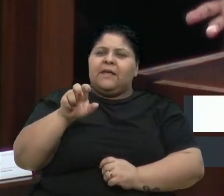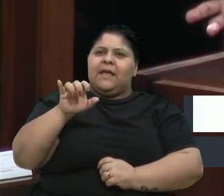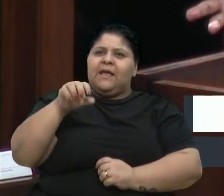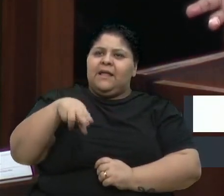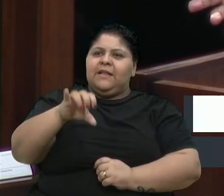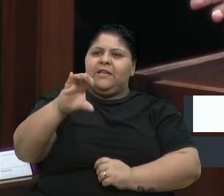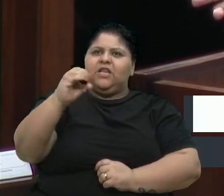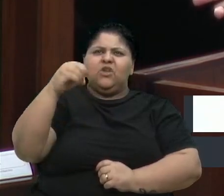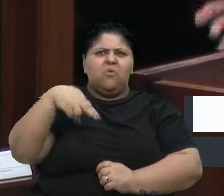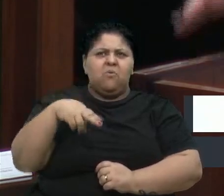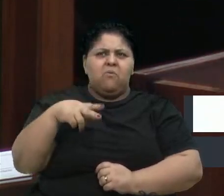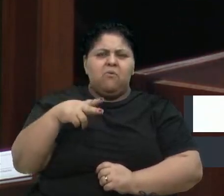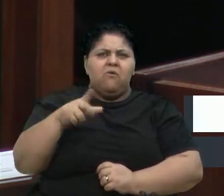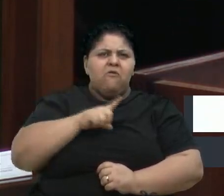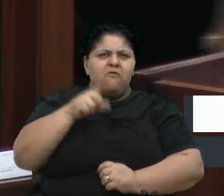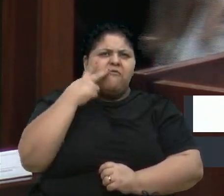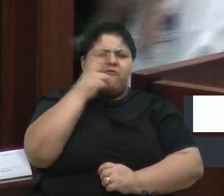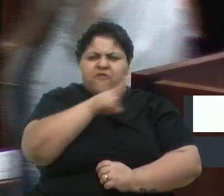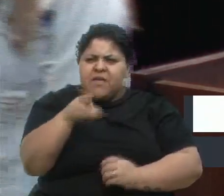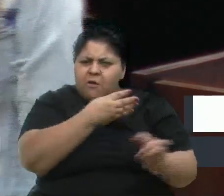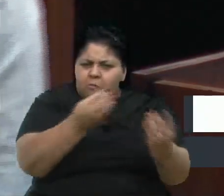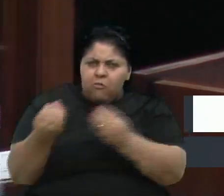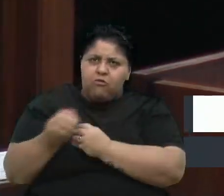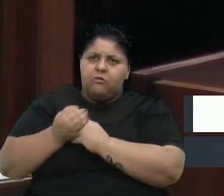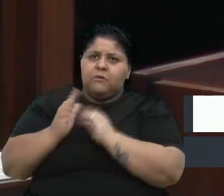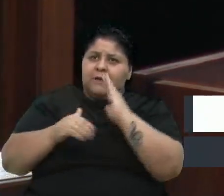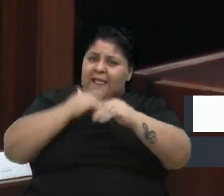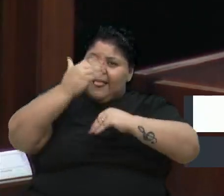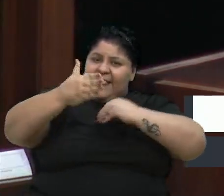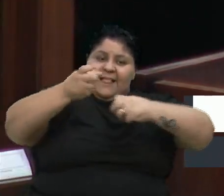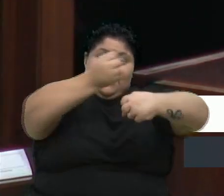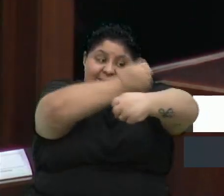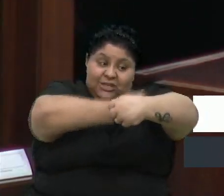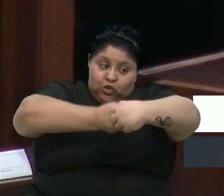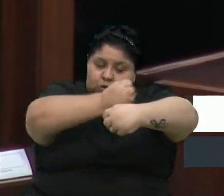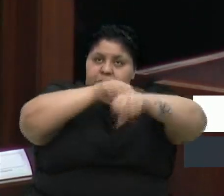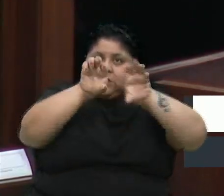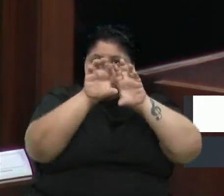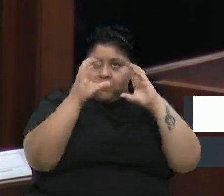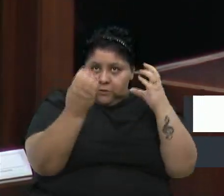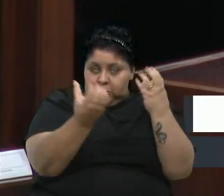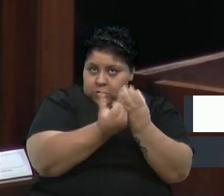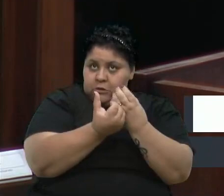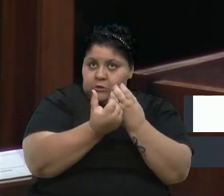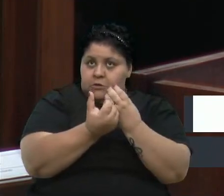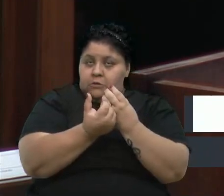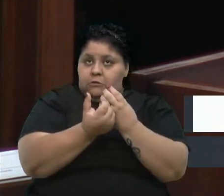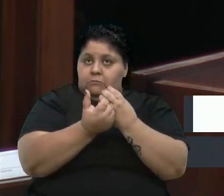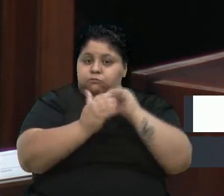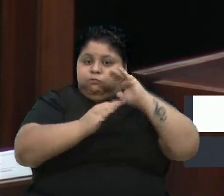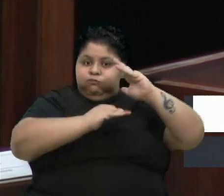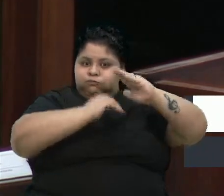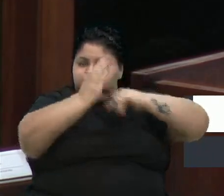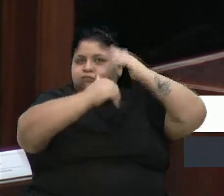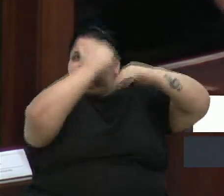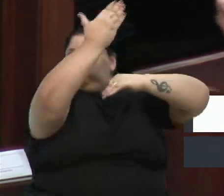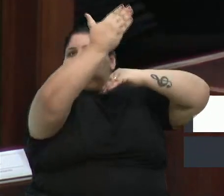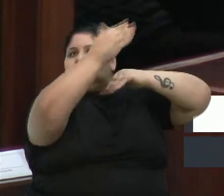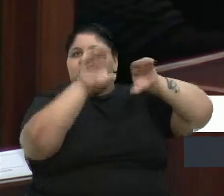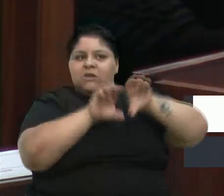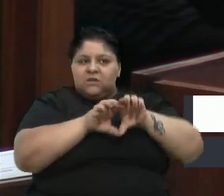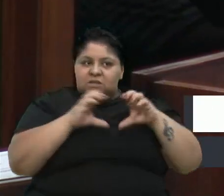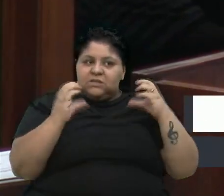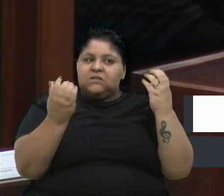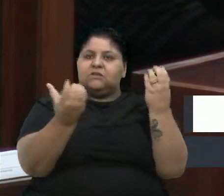várias. Mas nós, além das cozinhas comunitárias que potencializam as comunidades, né, as pessoas